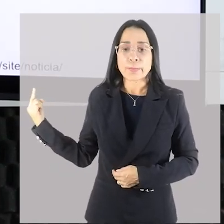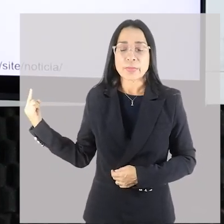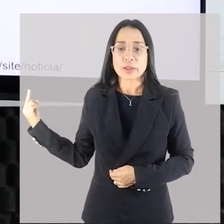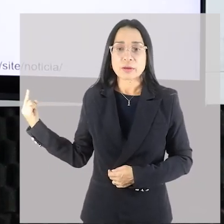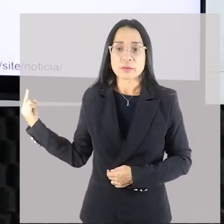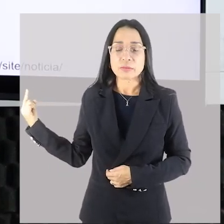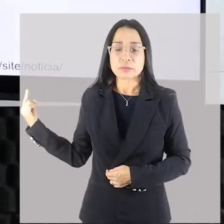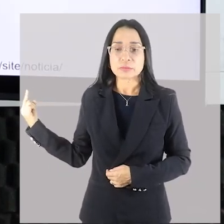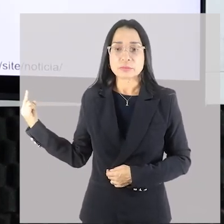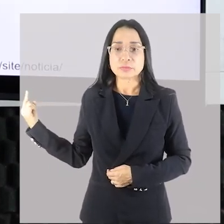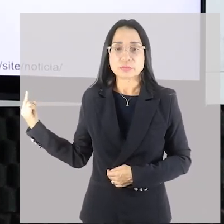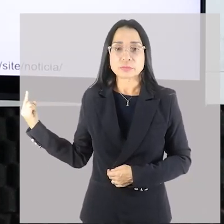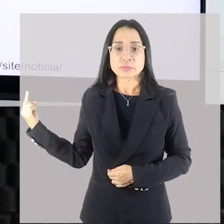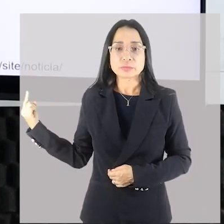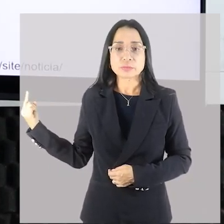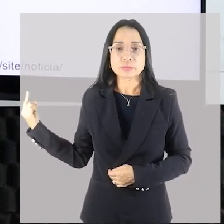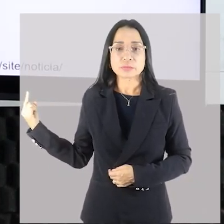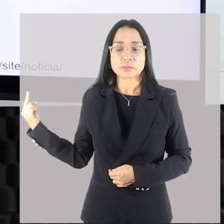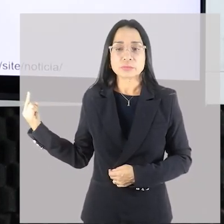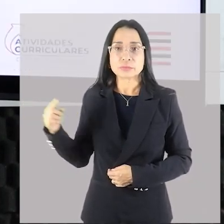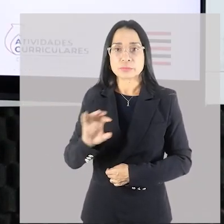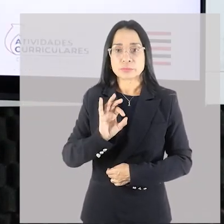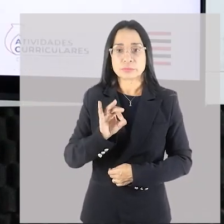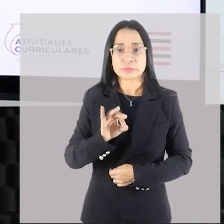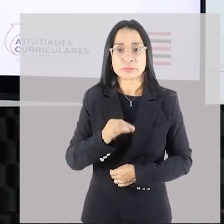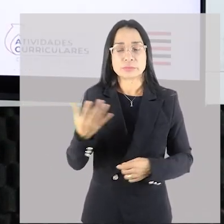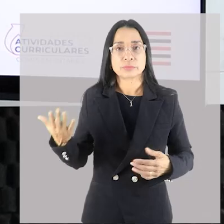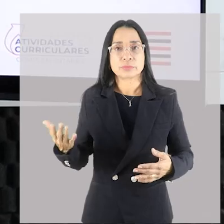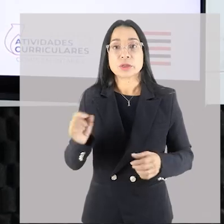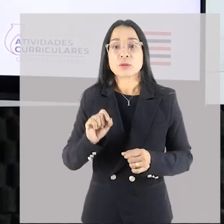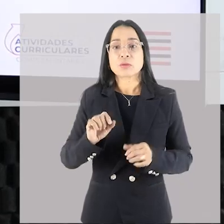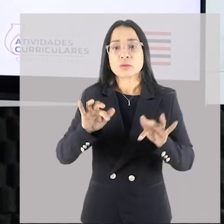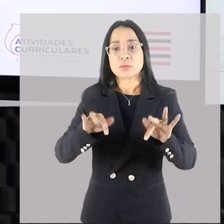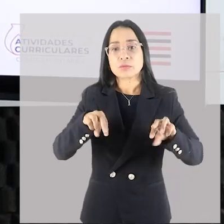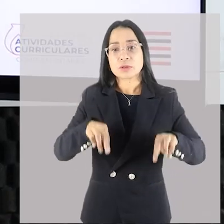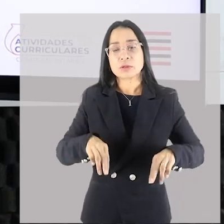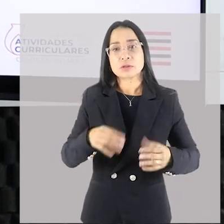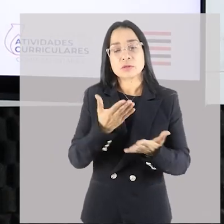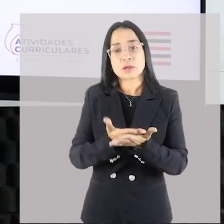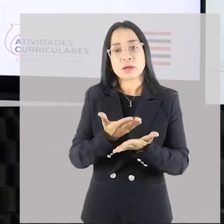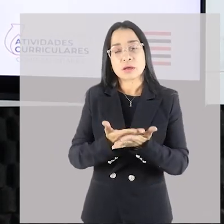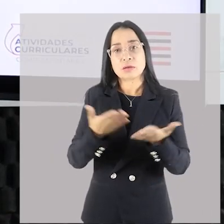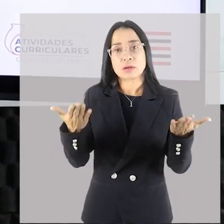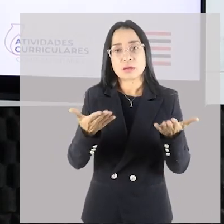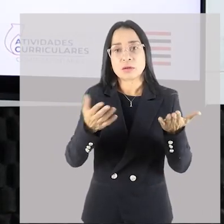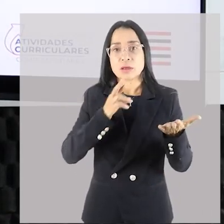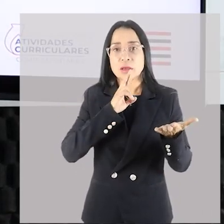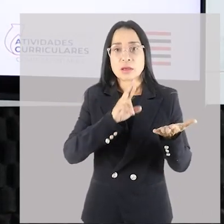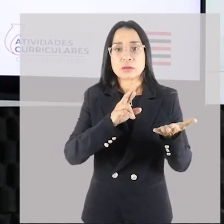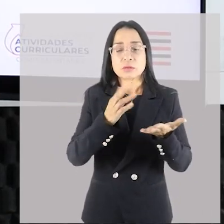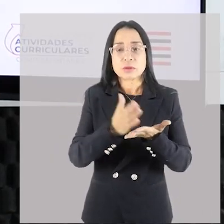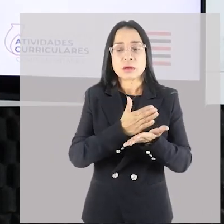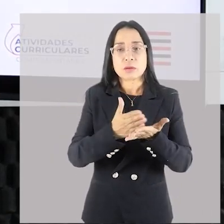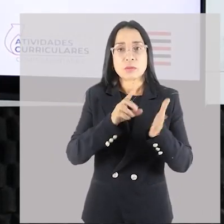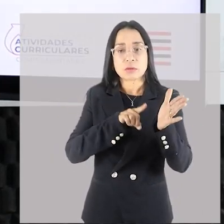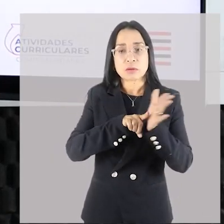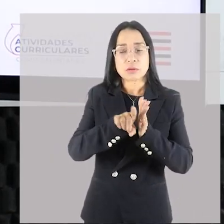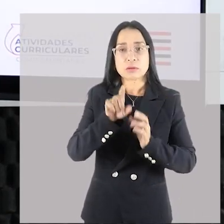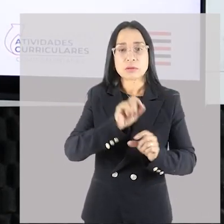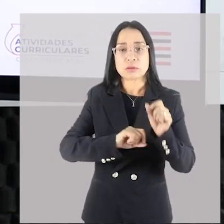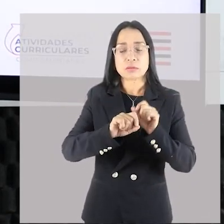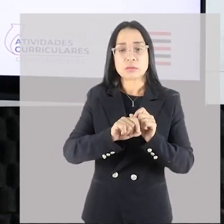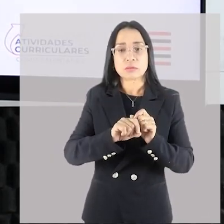Jogos de Inverno. Certinho? Então, com isso a gente finaliza essa aula. Vamos resolver aqui